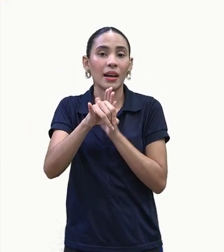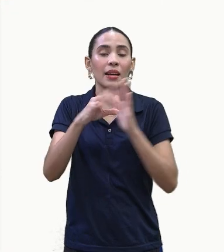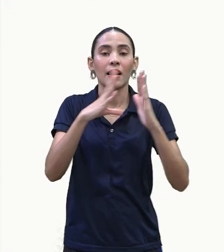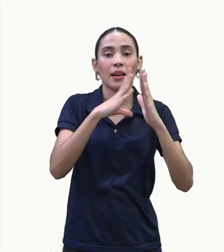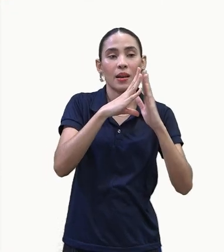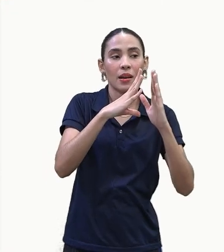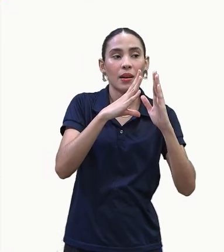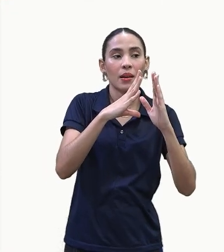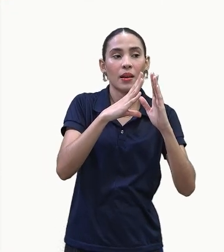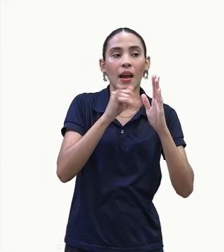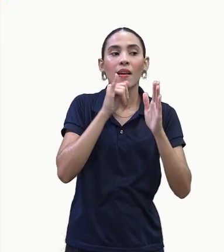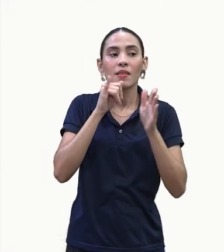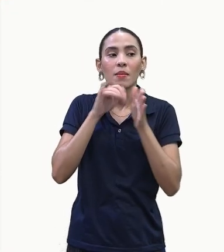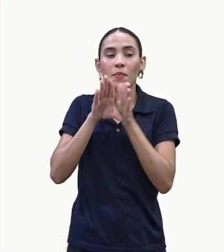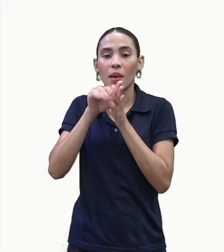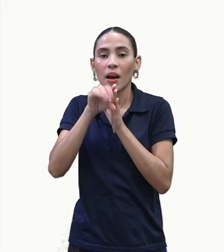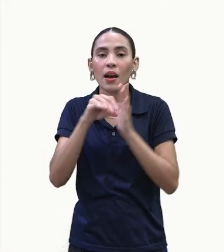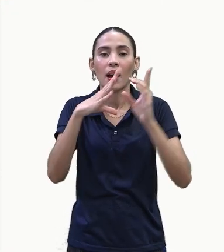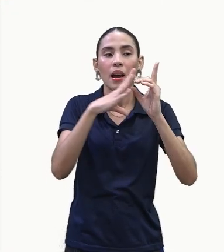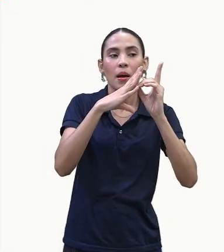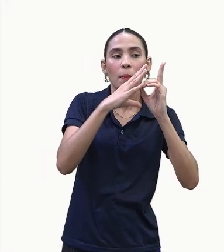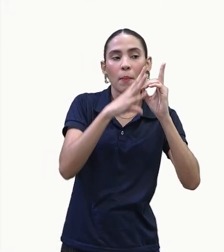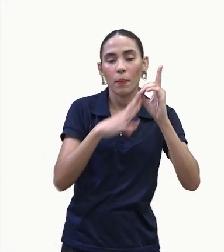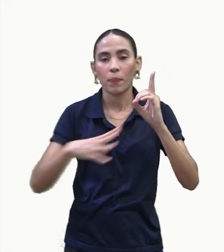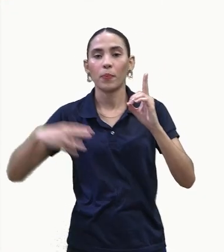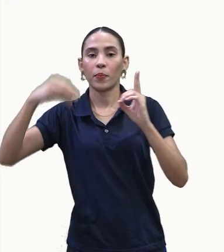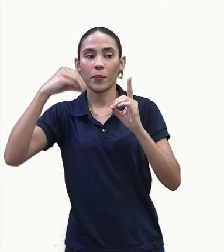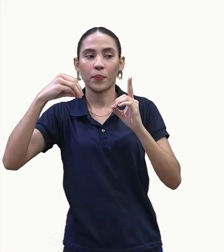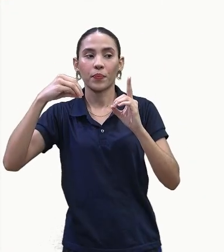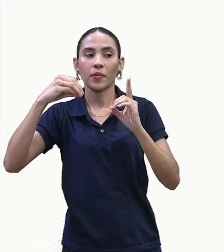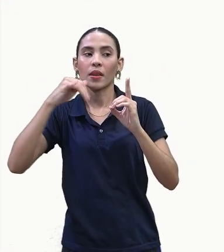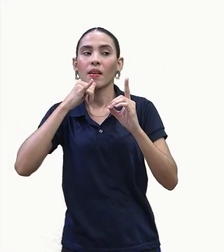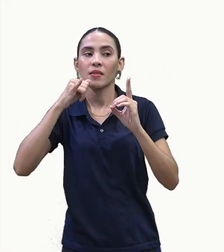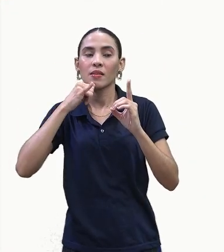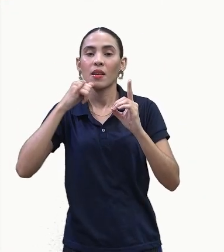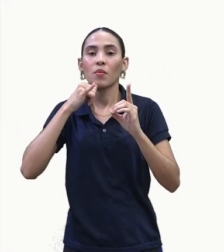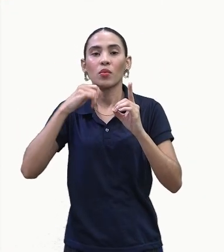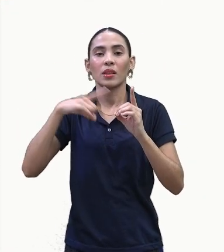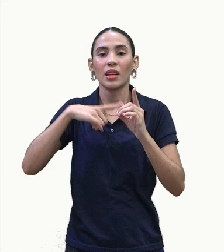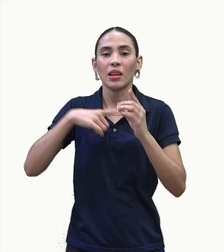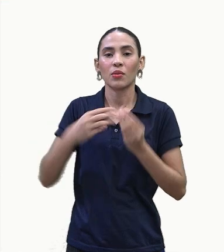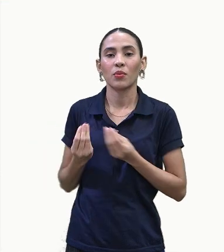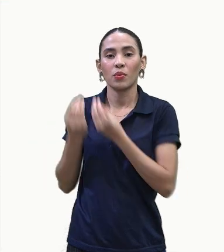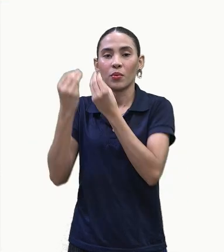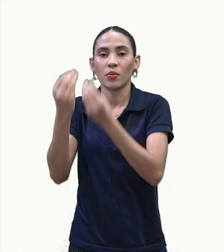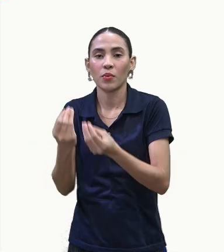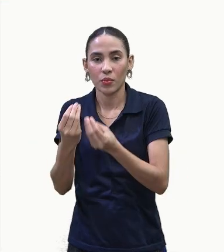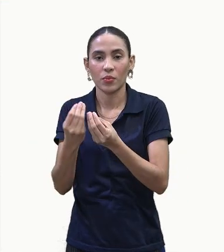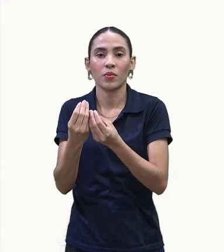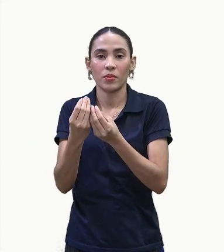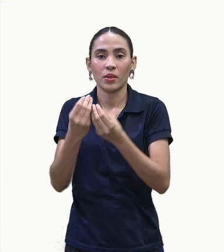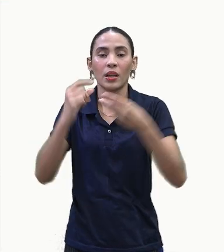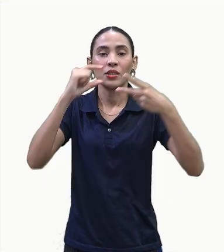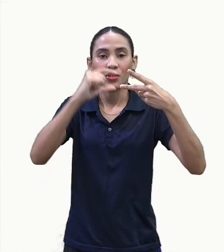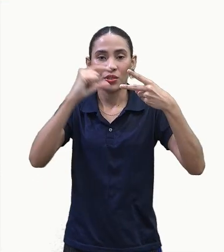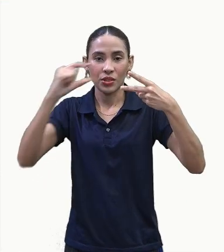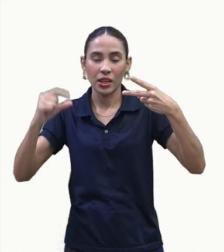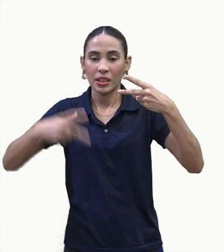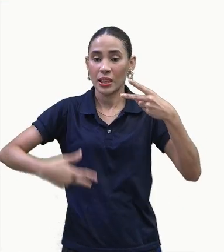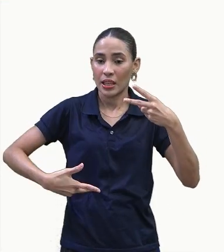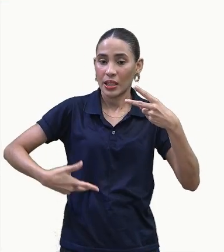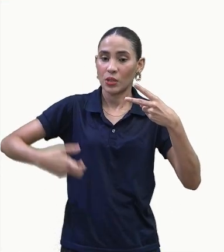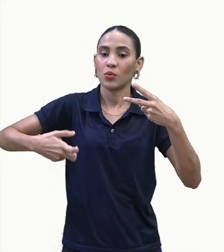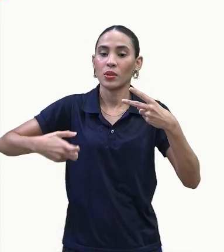ou seja, originar novas bactérias, levando, né, esse gene de produção de insulina. E é